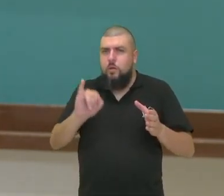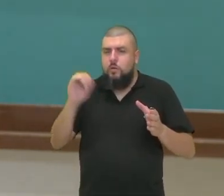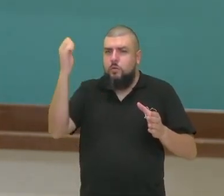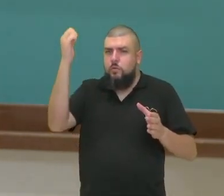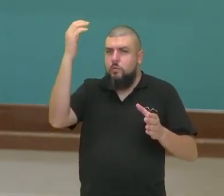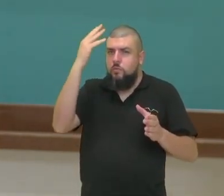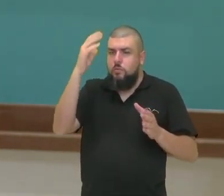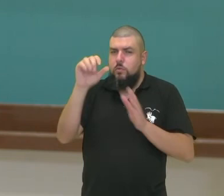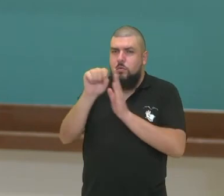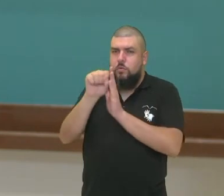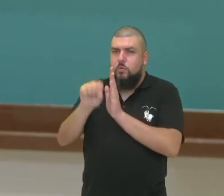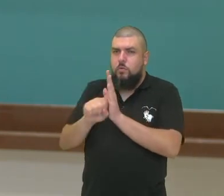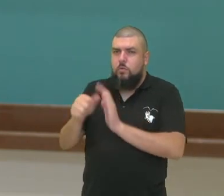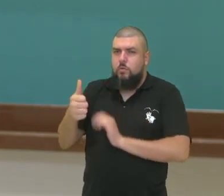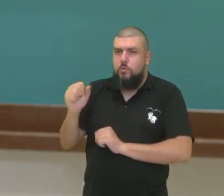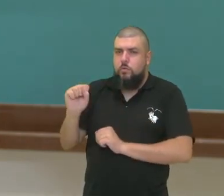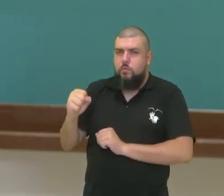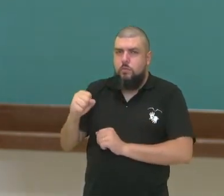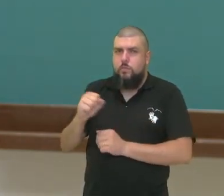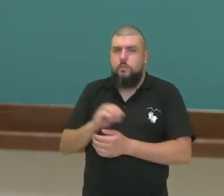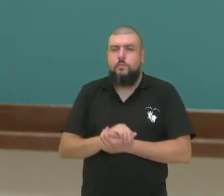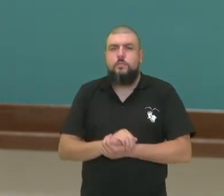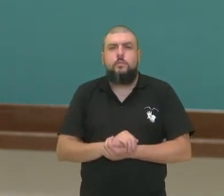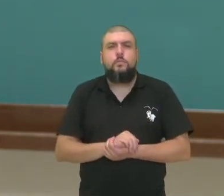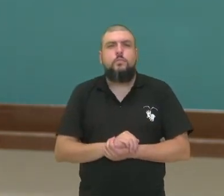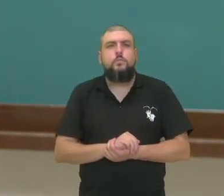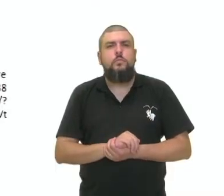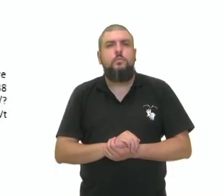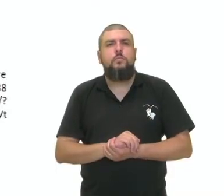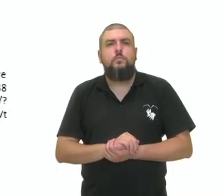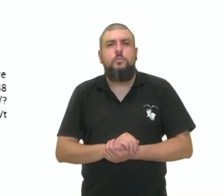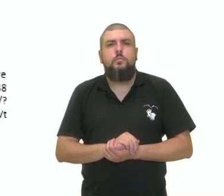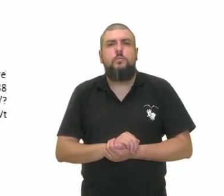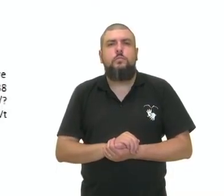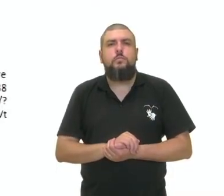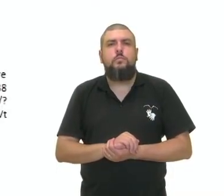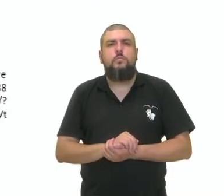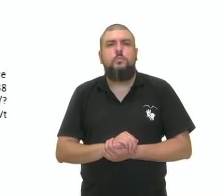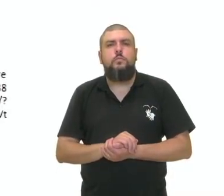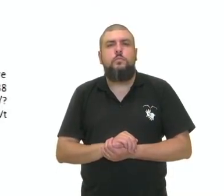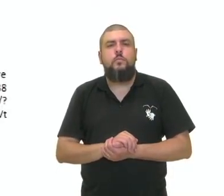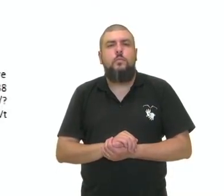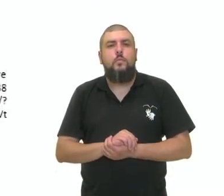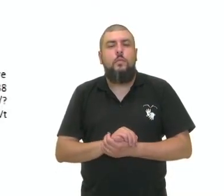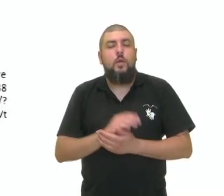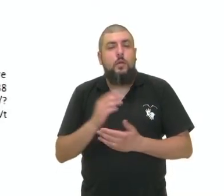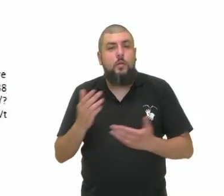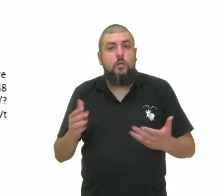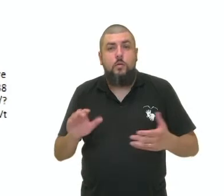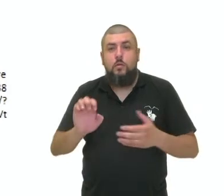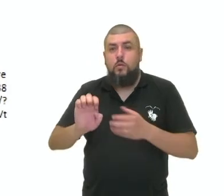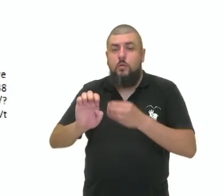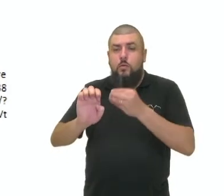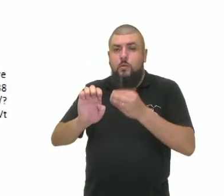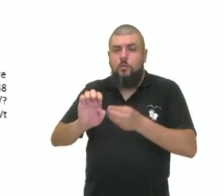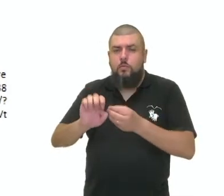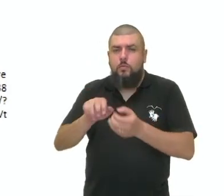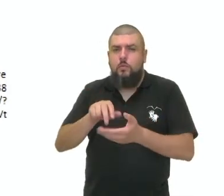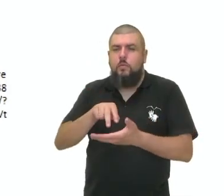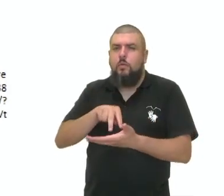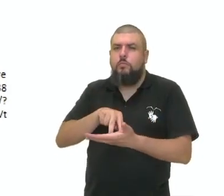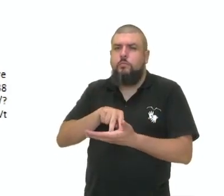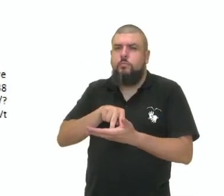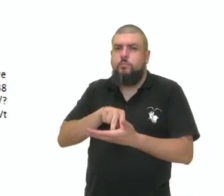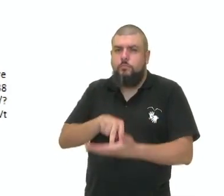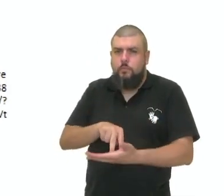no século XVIII. Então, nesse contexto, na modernidade, o empirismo vai ser consolidado como